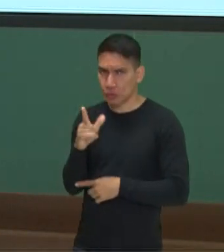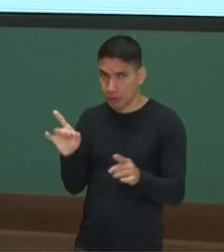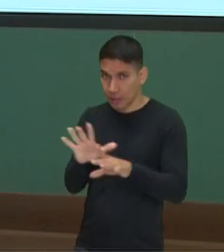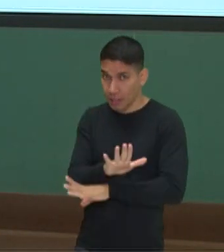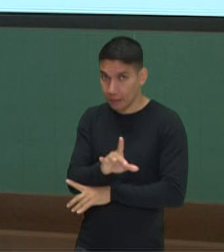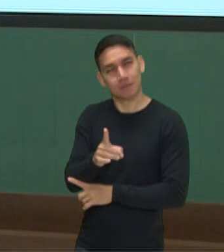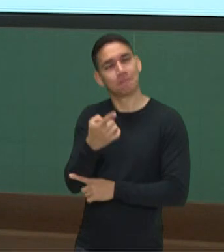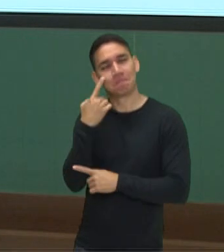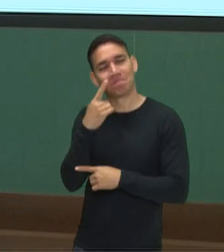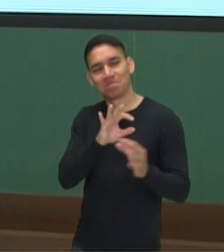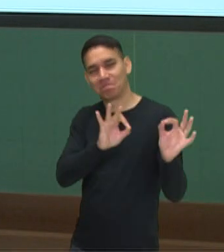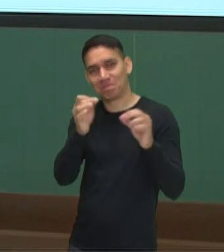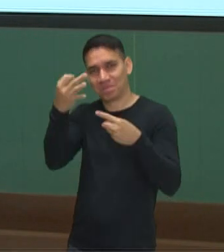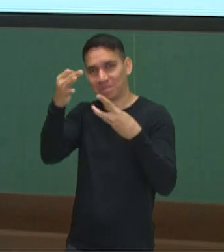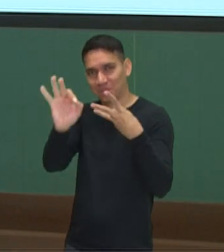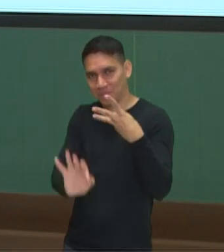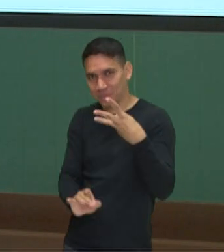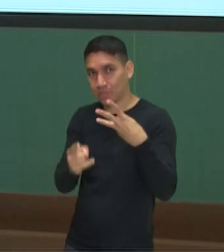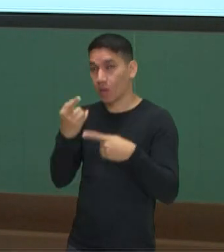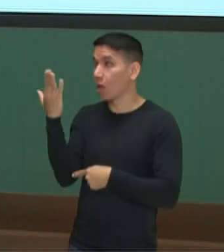correção. Letra B.